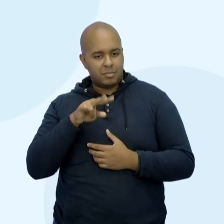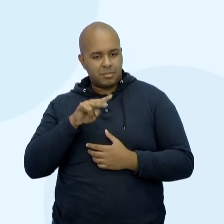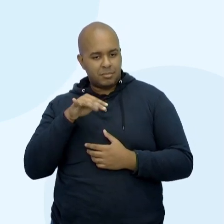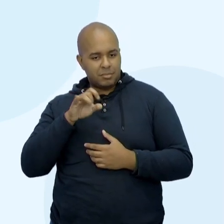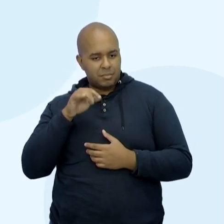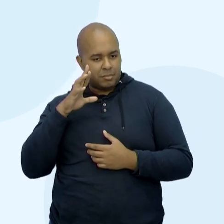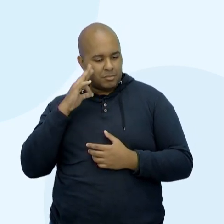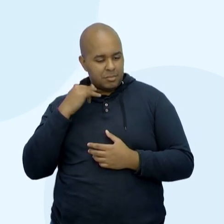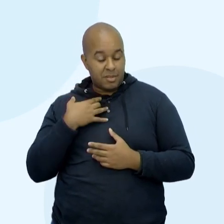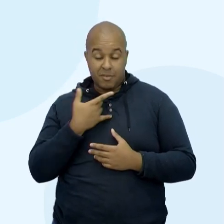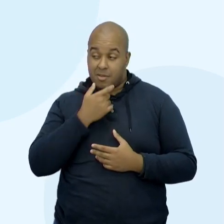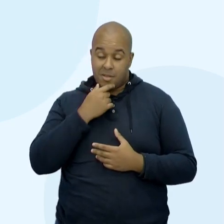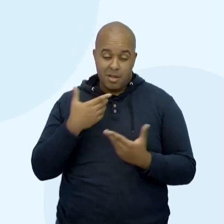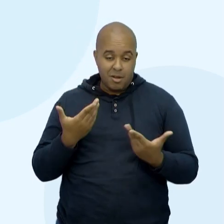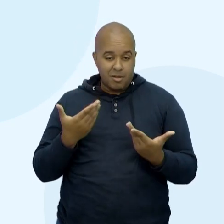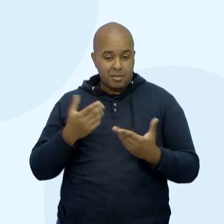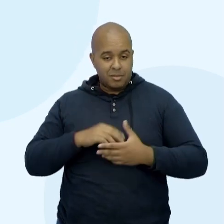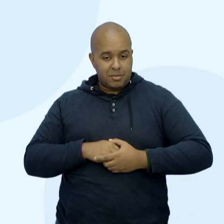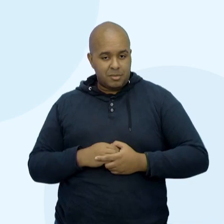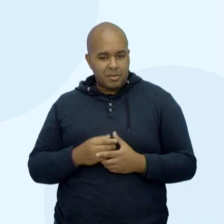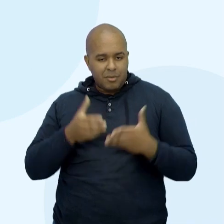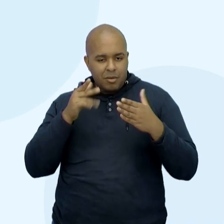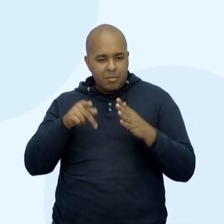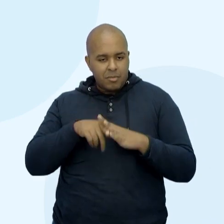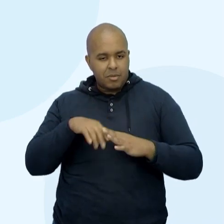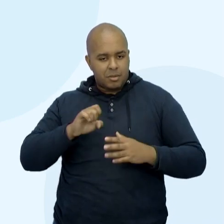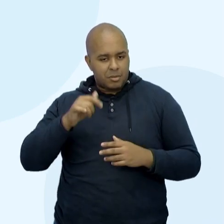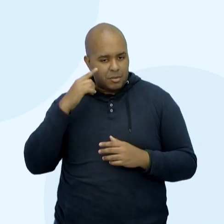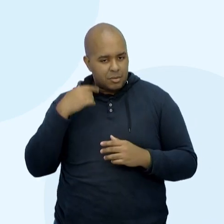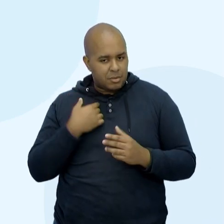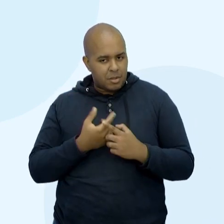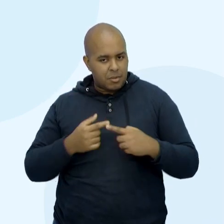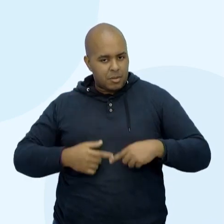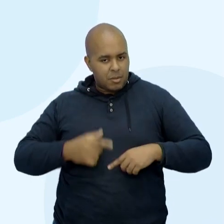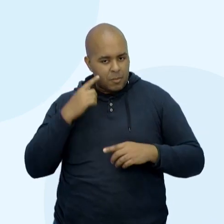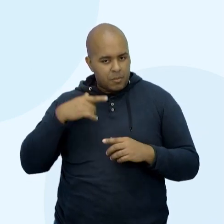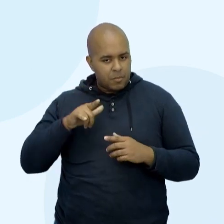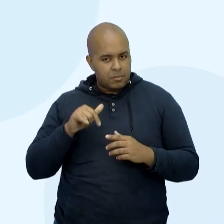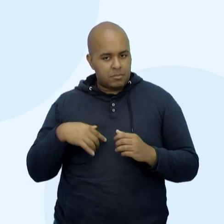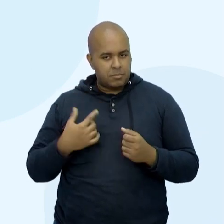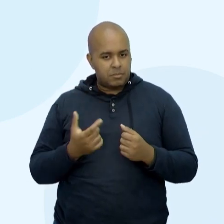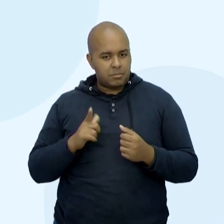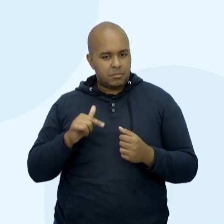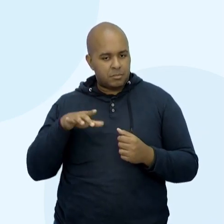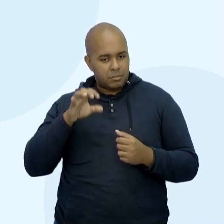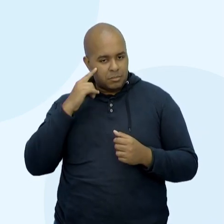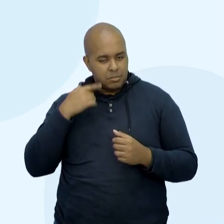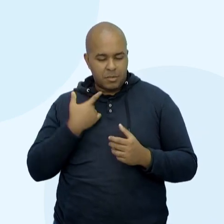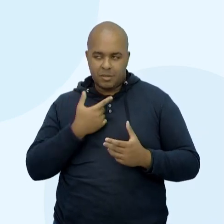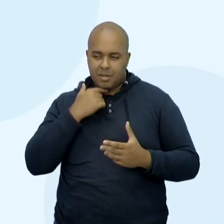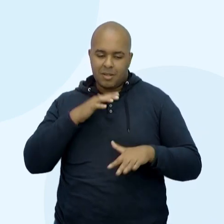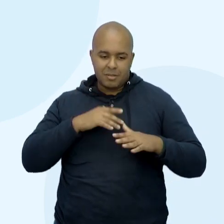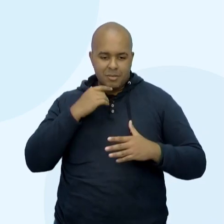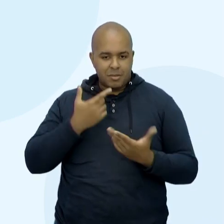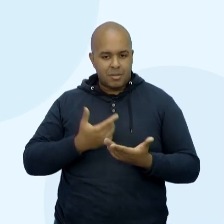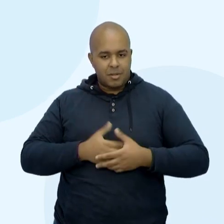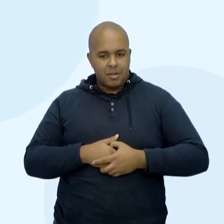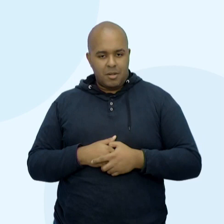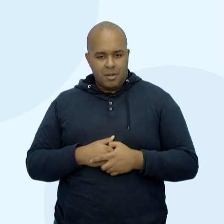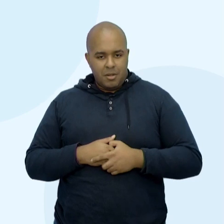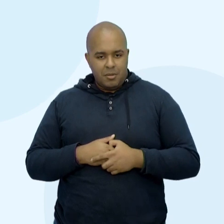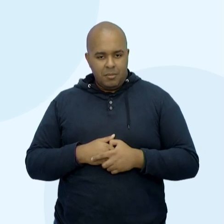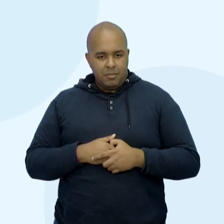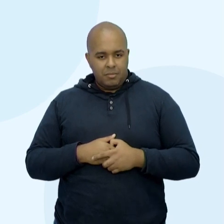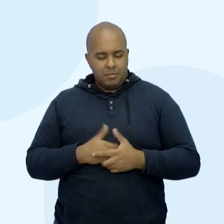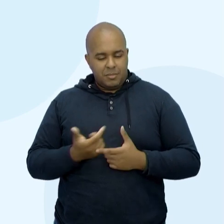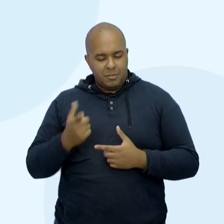Advisory, o inglês tá ótimo hoje. Com foco em ESG Value Due Diligence. Eu não consigo, daí hoje Value Due